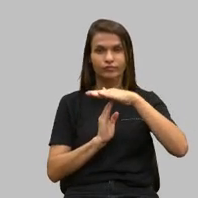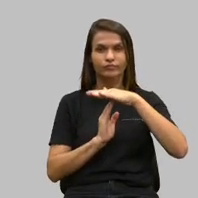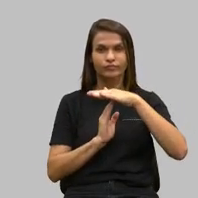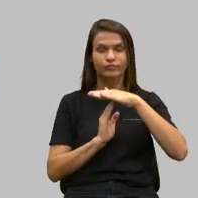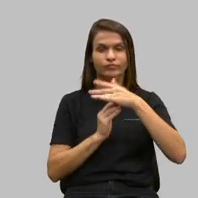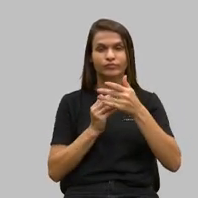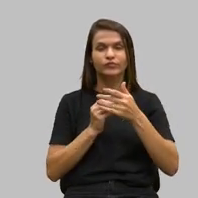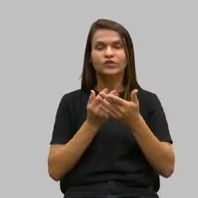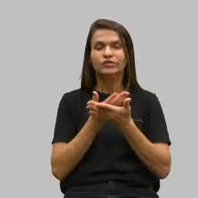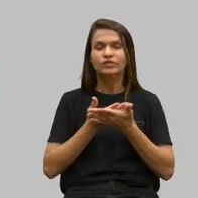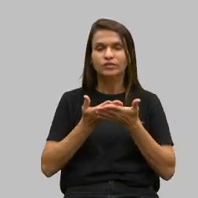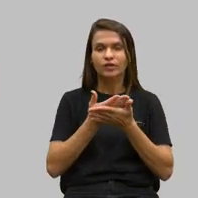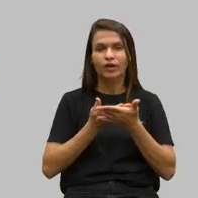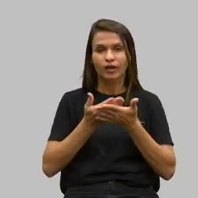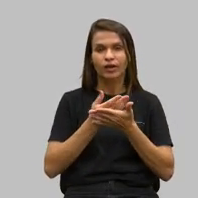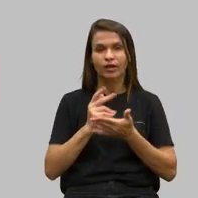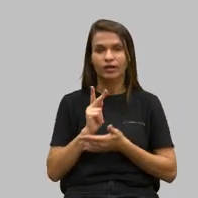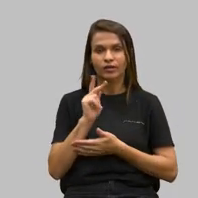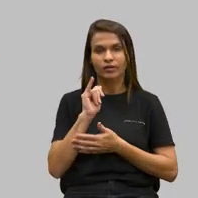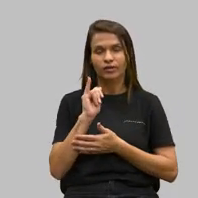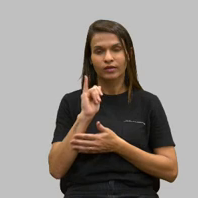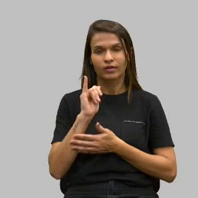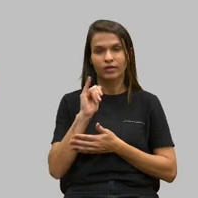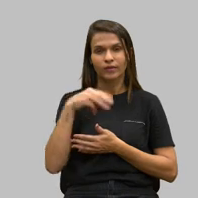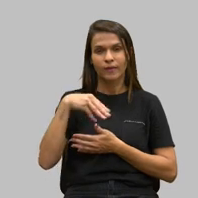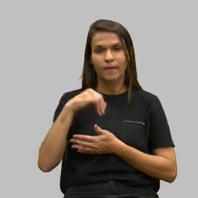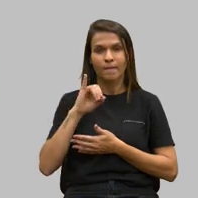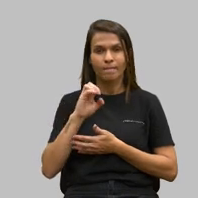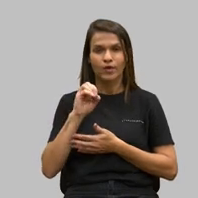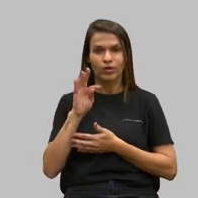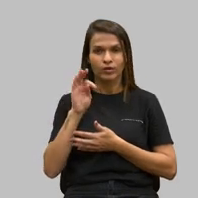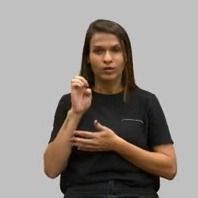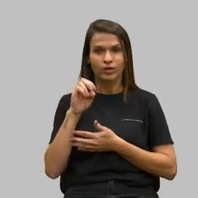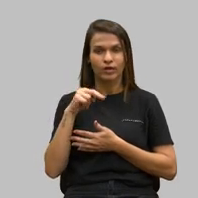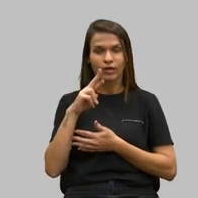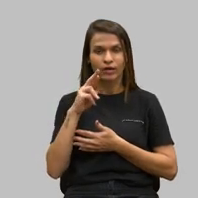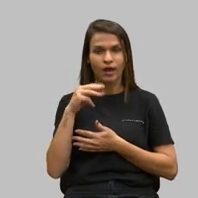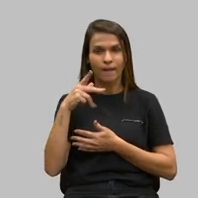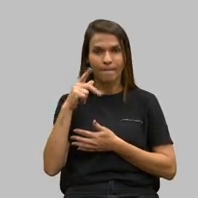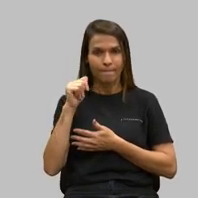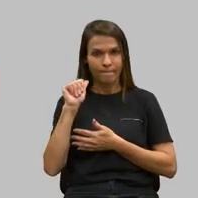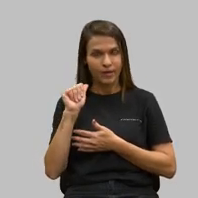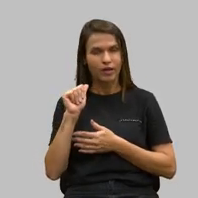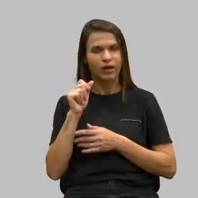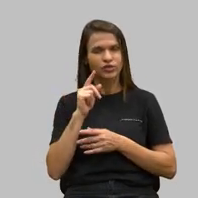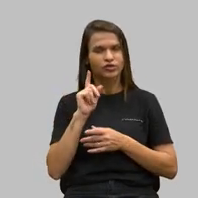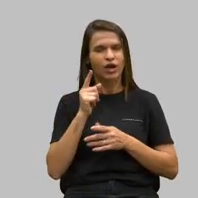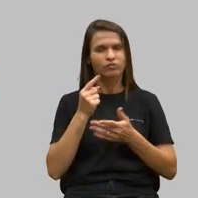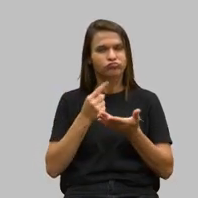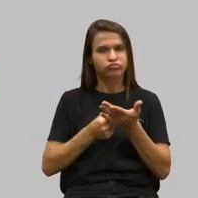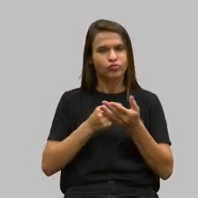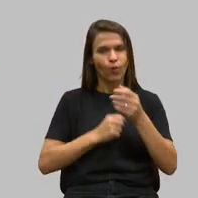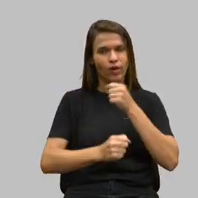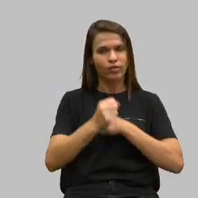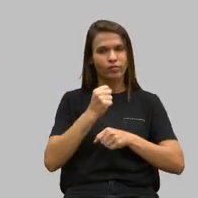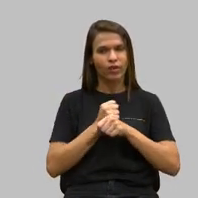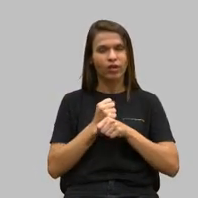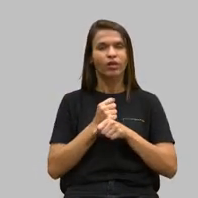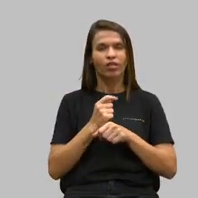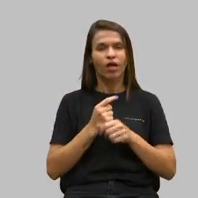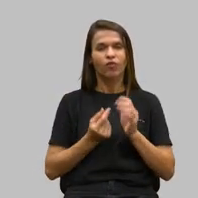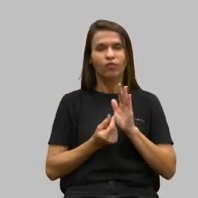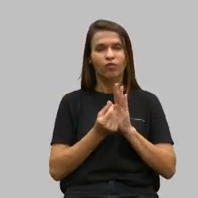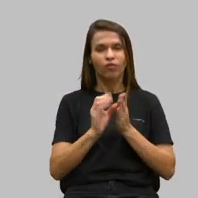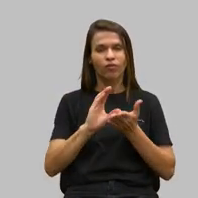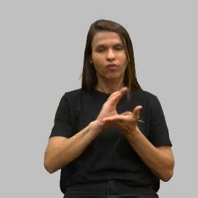radioterapia, que nós vamos pactuar em agosto. O que nós fizemos análises passadas, a gente tem um valor aí estimado, ainda nós vamos fechar em